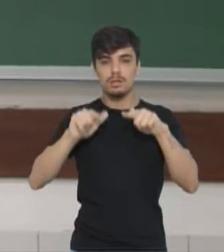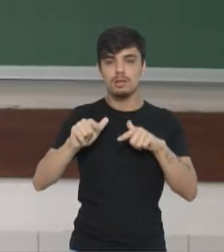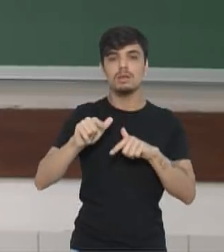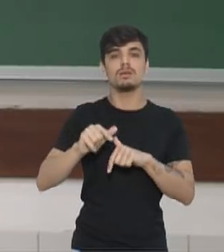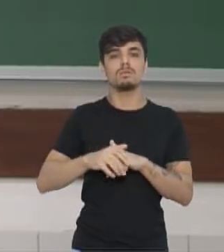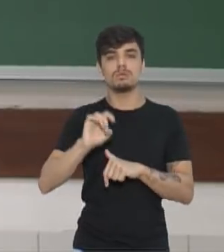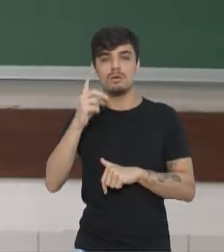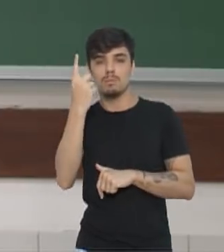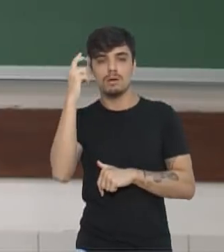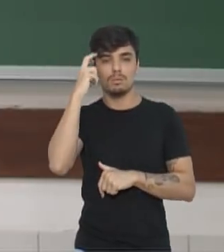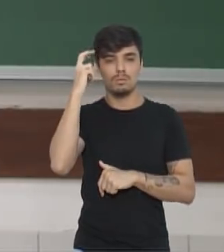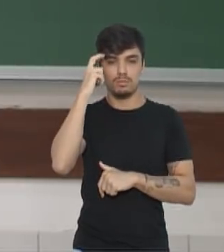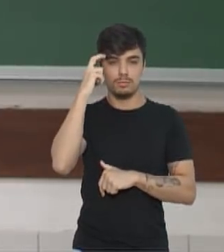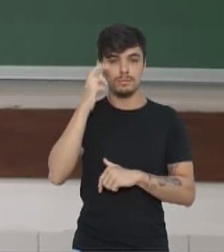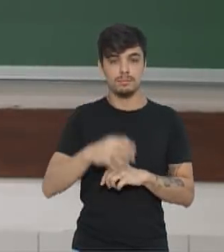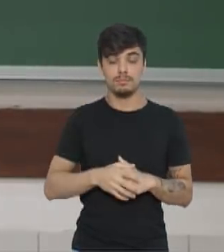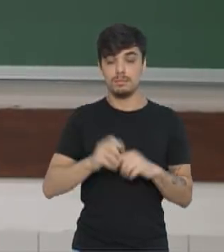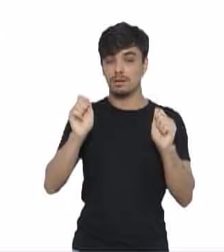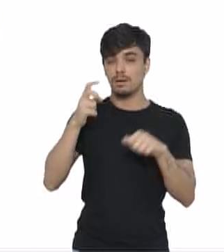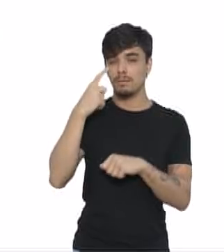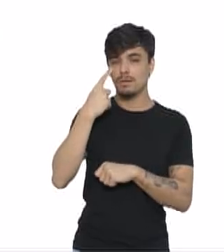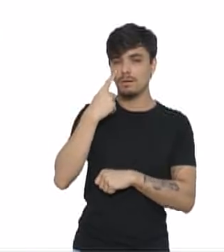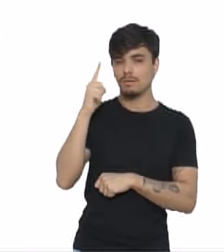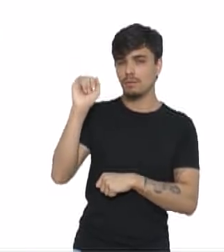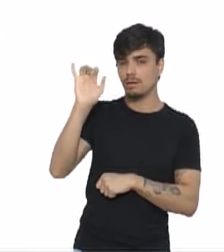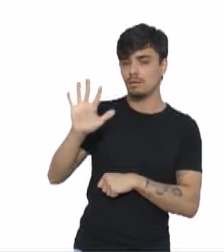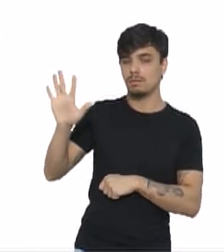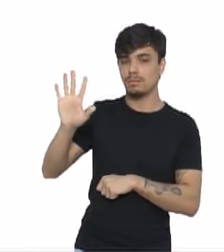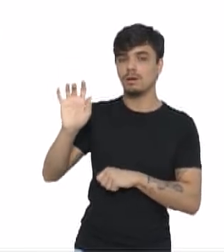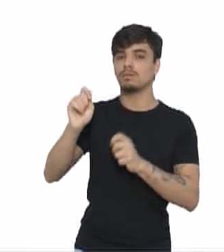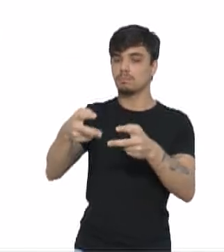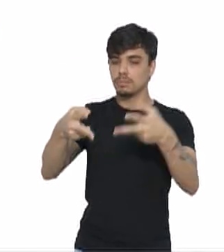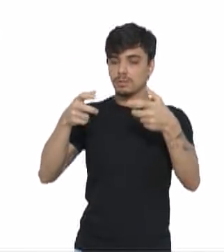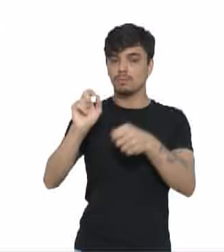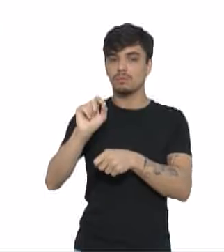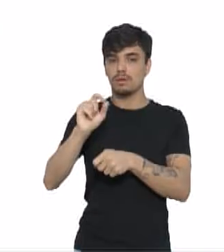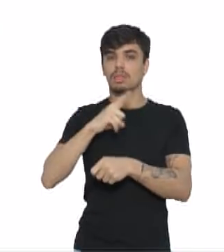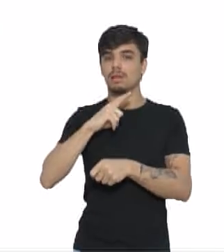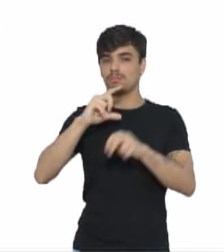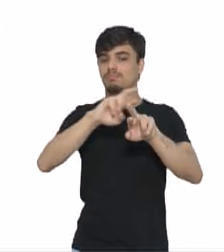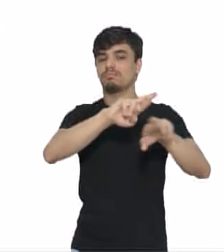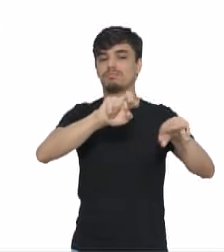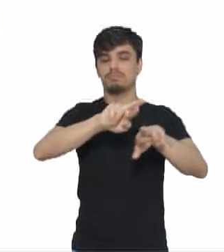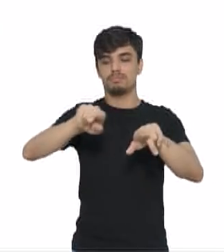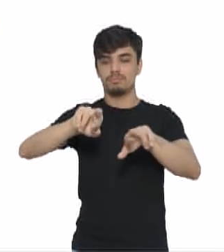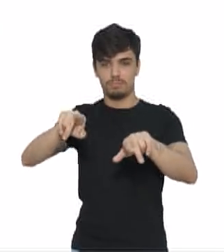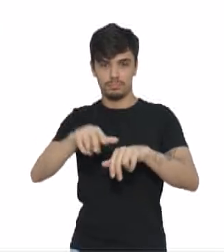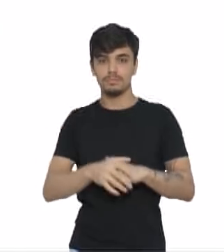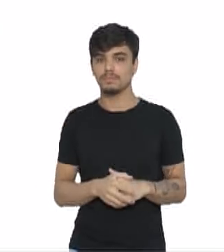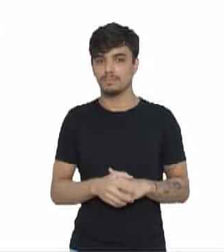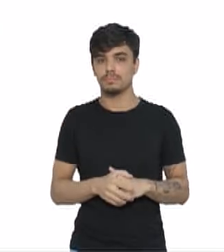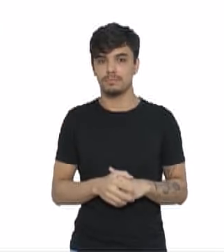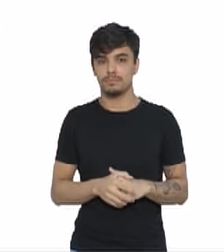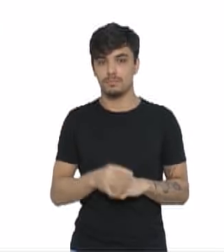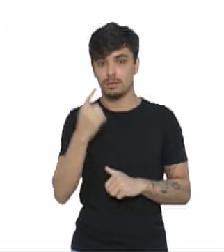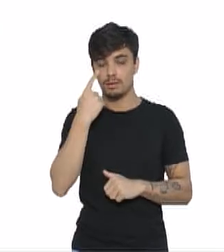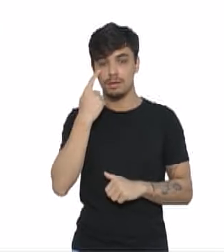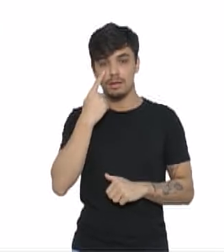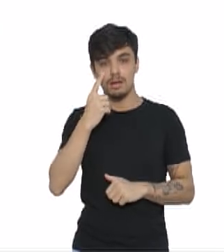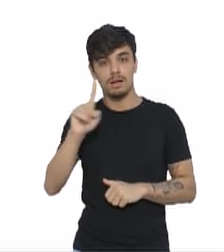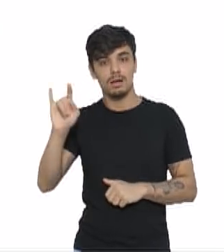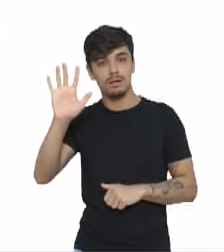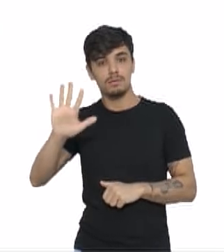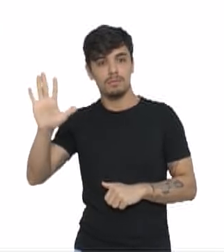única cultura. E só de olhar essa imagem, já não dá para a gente perceber diferenças entre eles? No primeiro modelo, nós temos uma